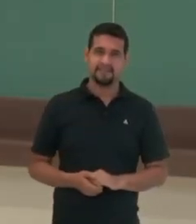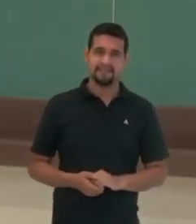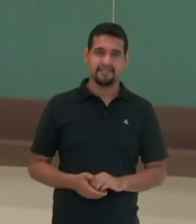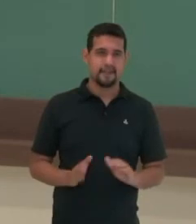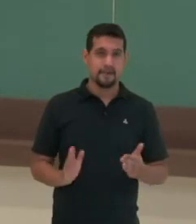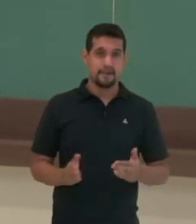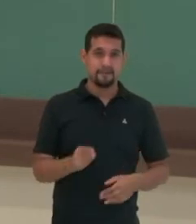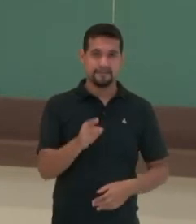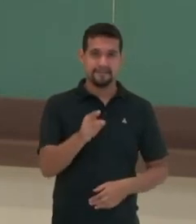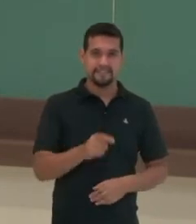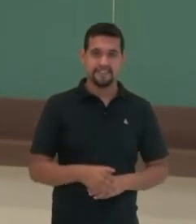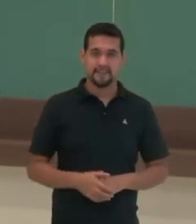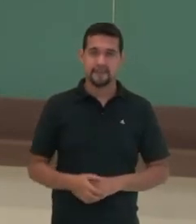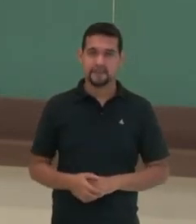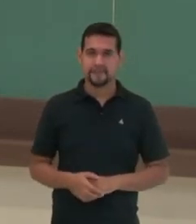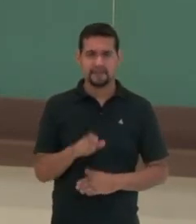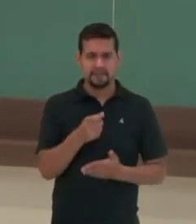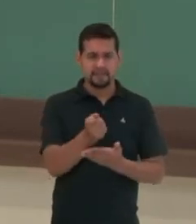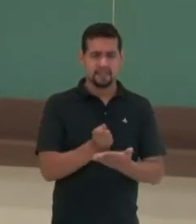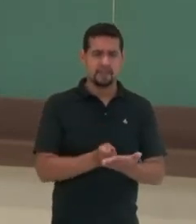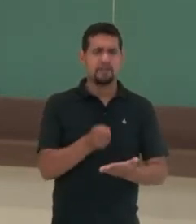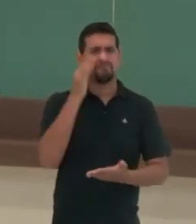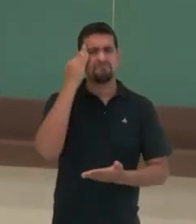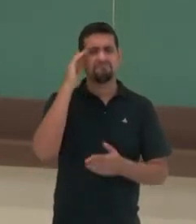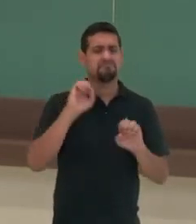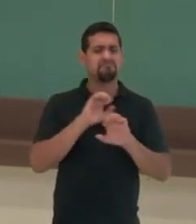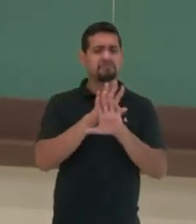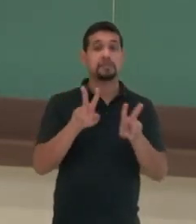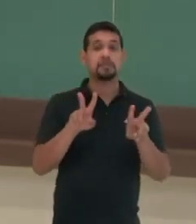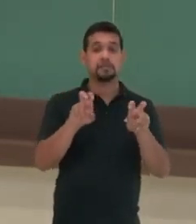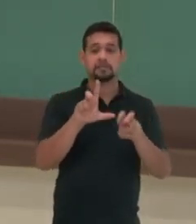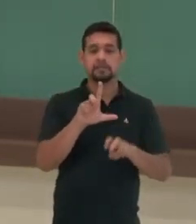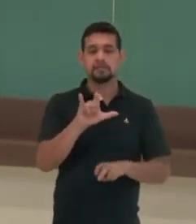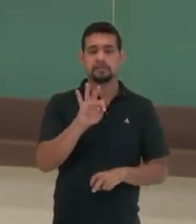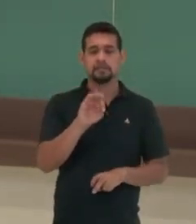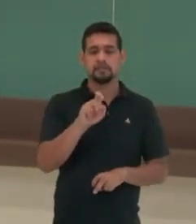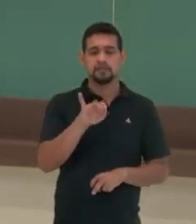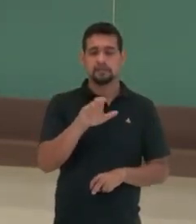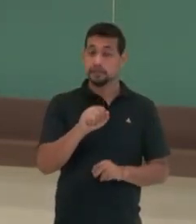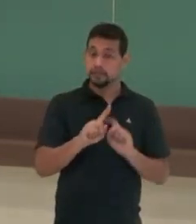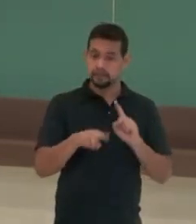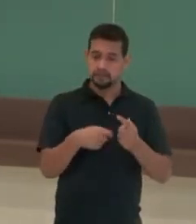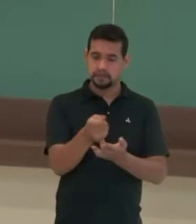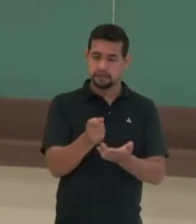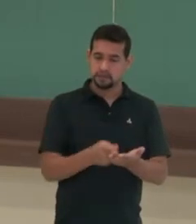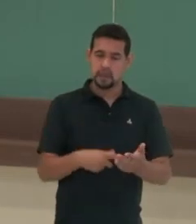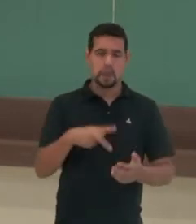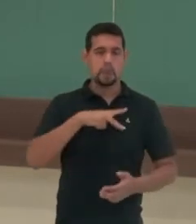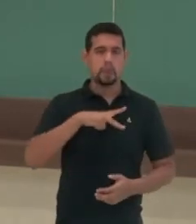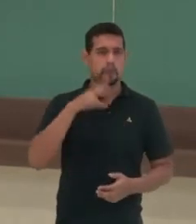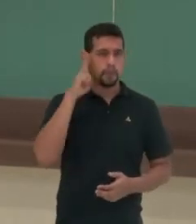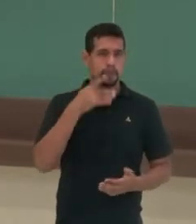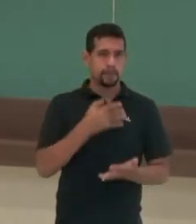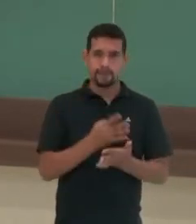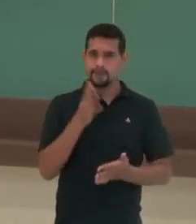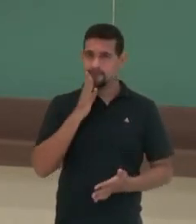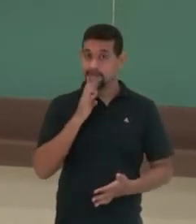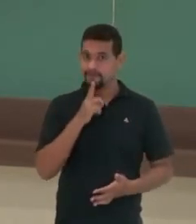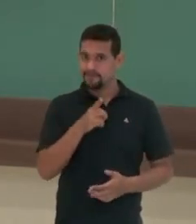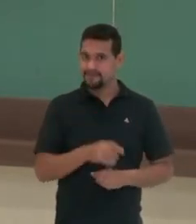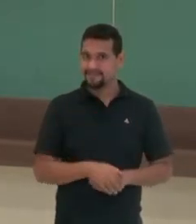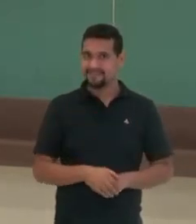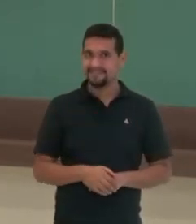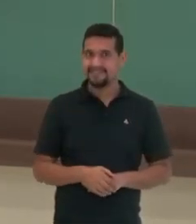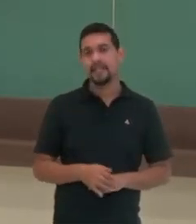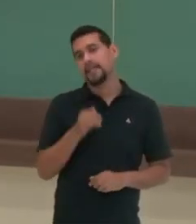Agora é com vocês, olha só. Então escreva o que você entendeu sobre a literatura de cordel, depois escreva sua própria história. Legal, né? Então